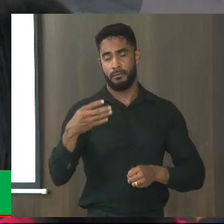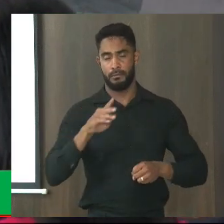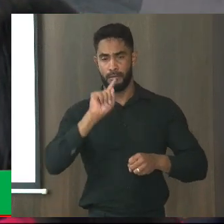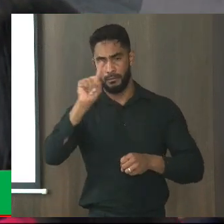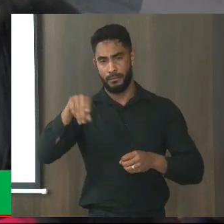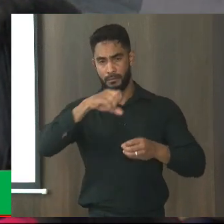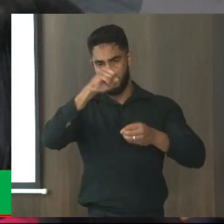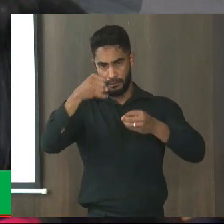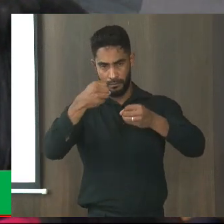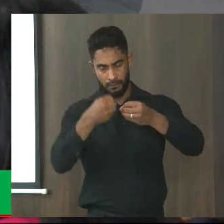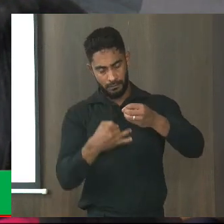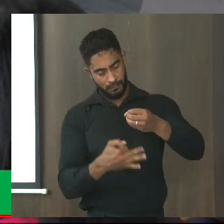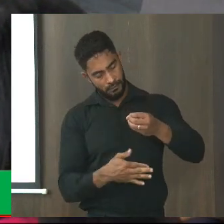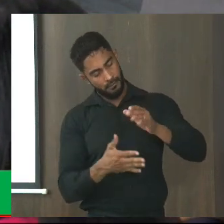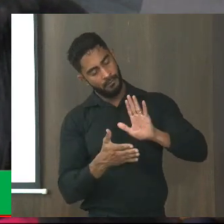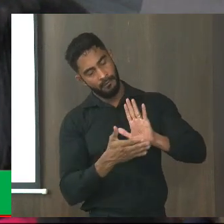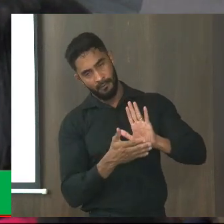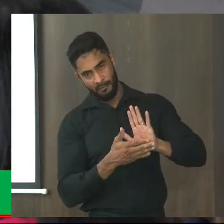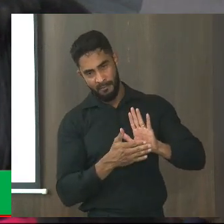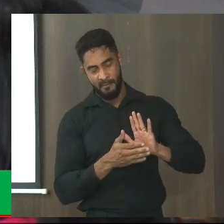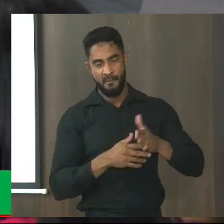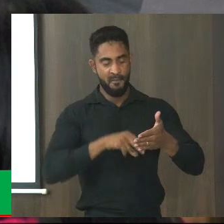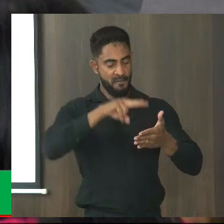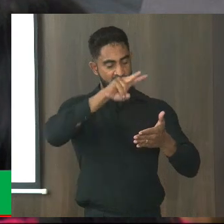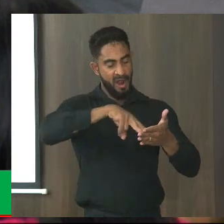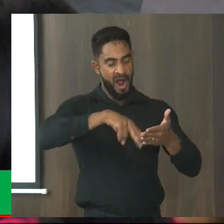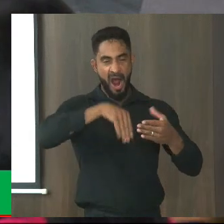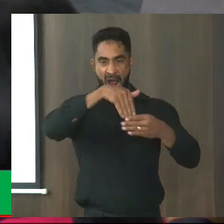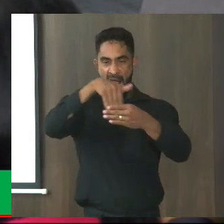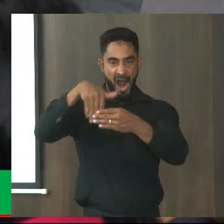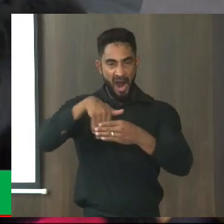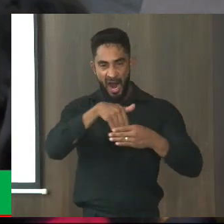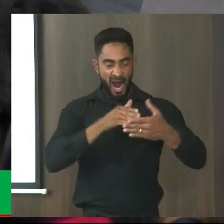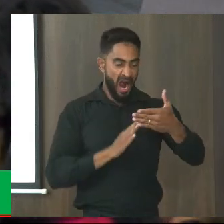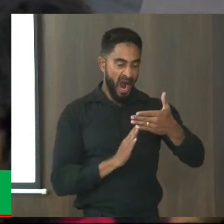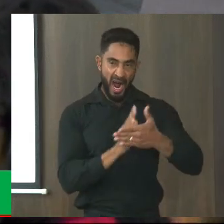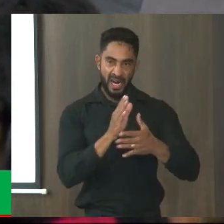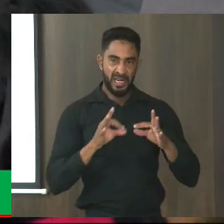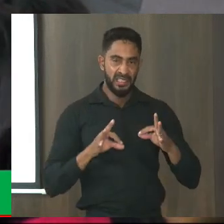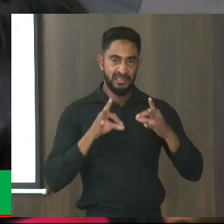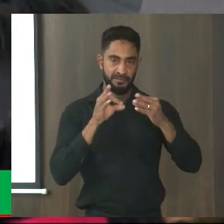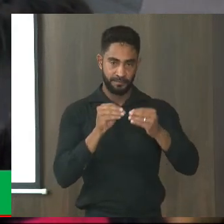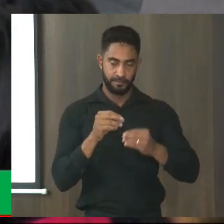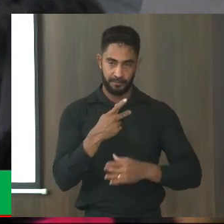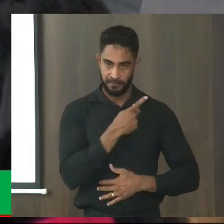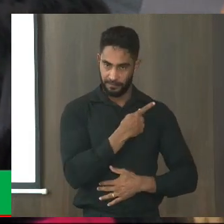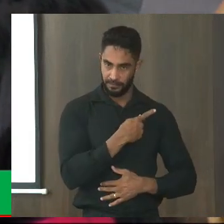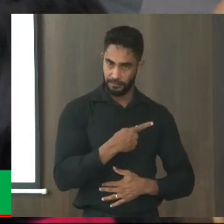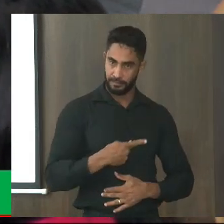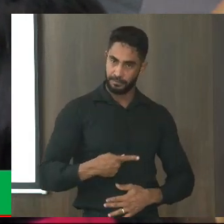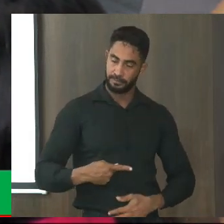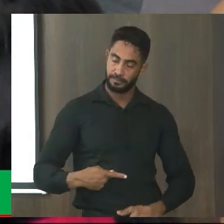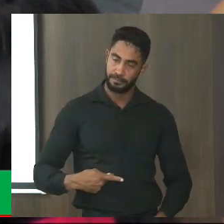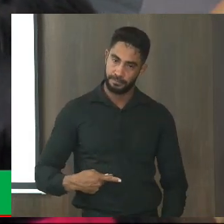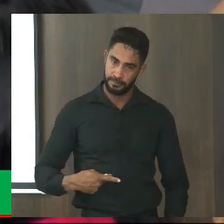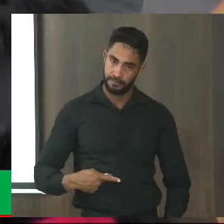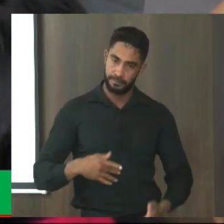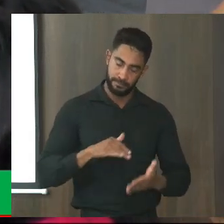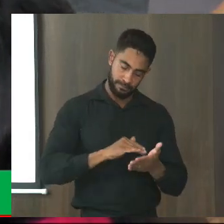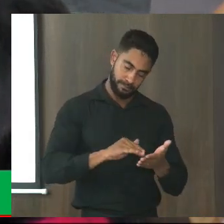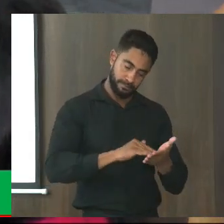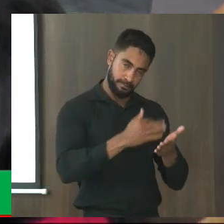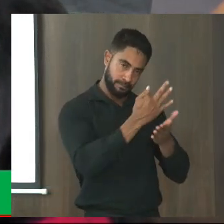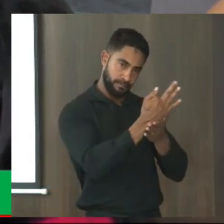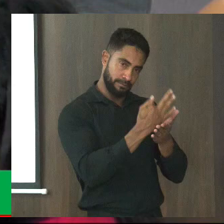a justificação dos autores das proposições, foram essas colocadas em votação e aprovadas por unanimidade. O senhor secretário faz a